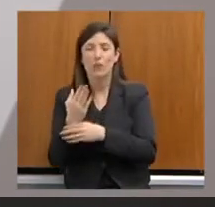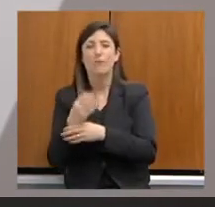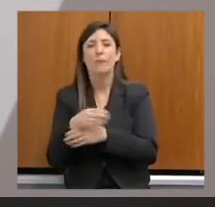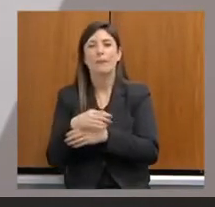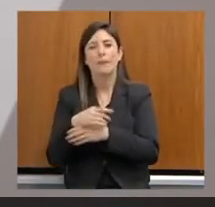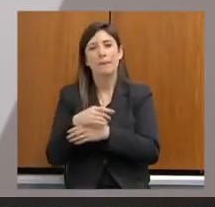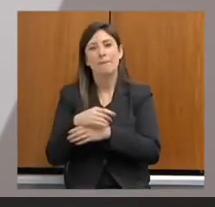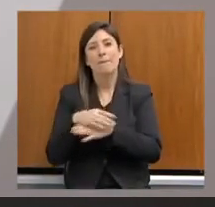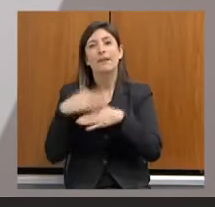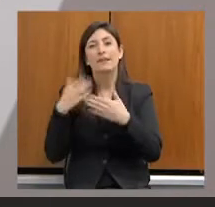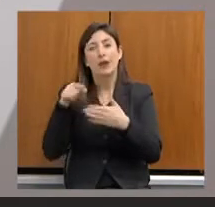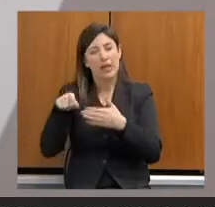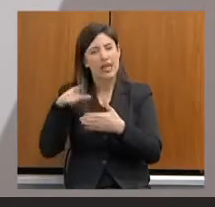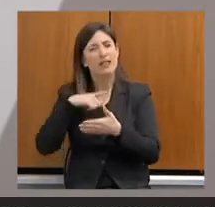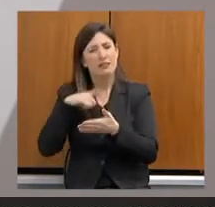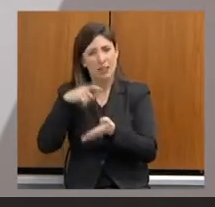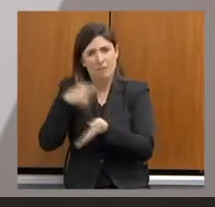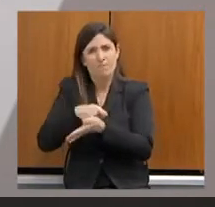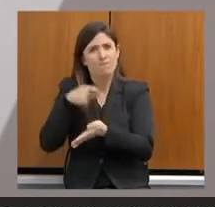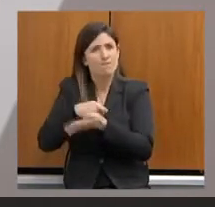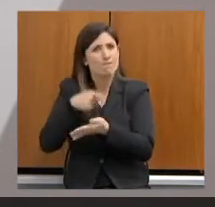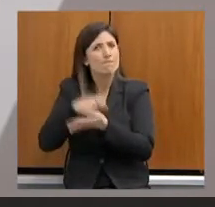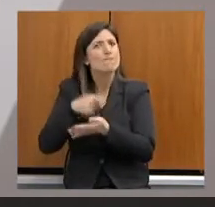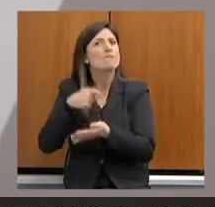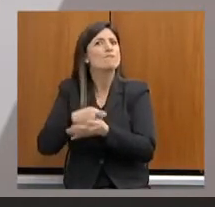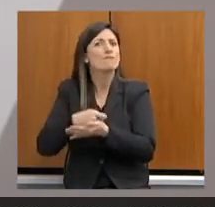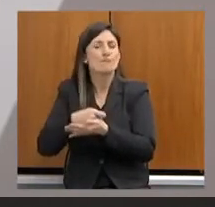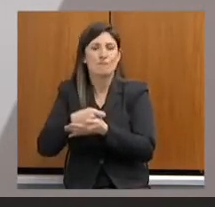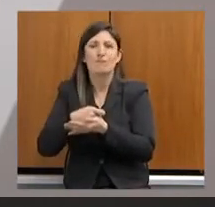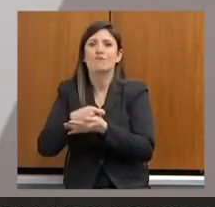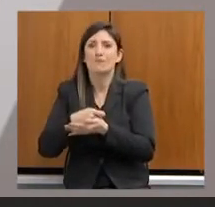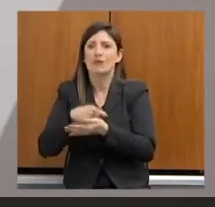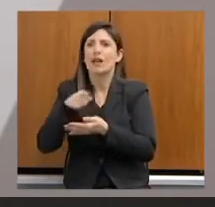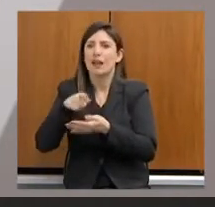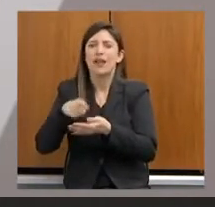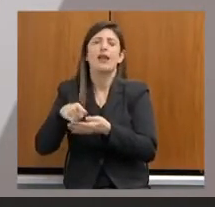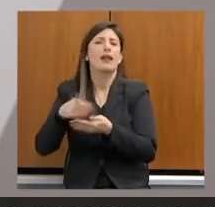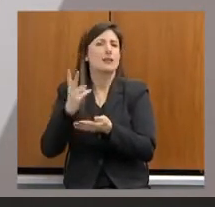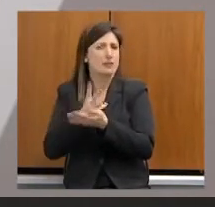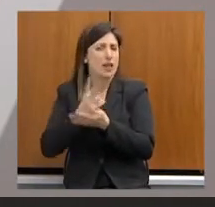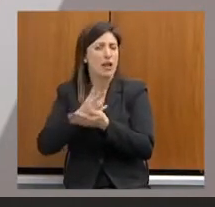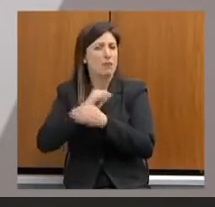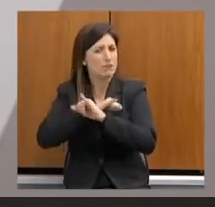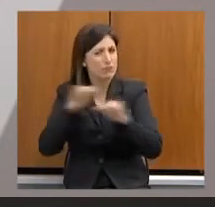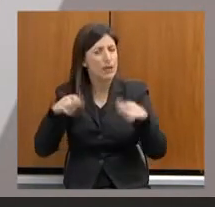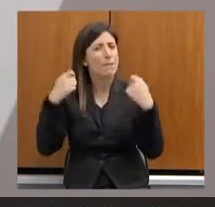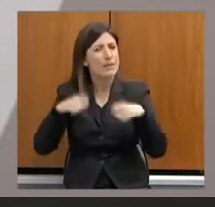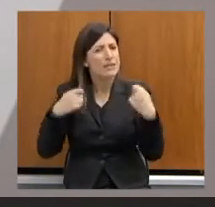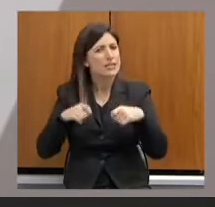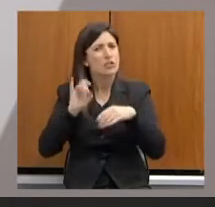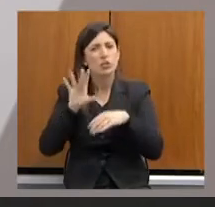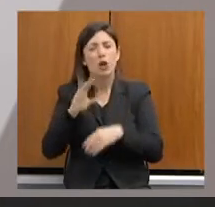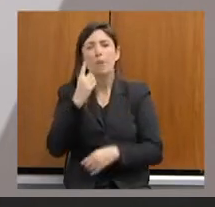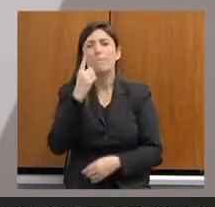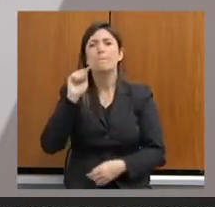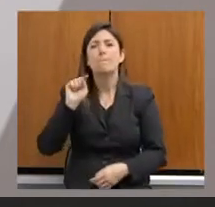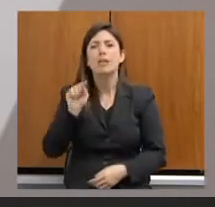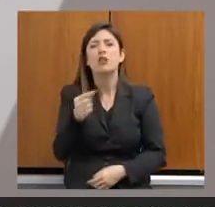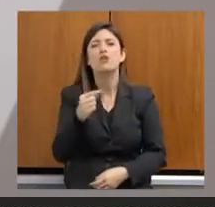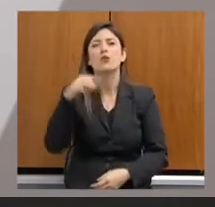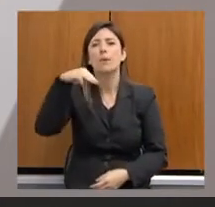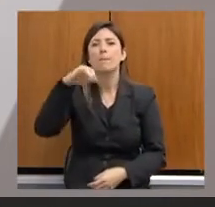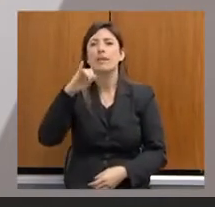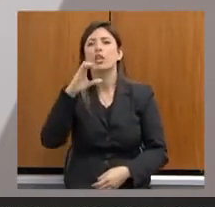coloca um Rigor muito forte ele pede apenas mil microrganismos por ml entender um